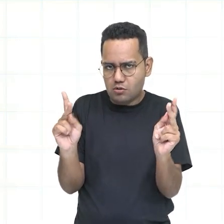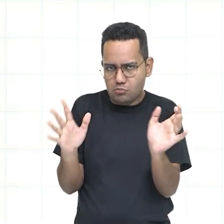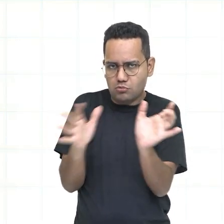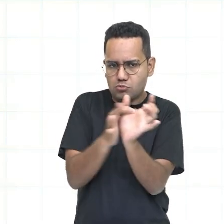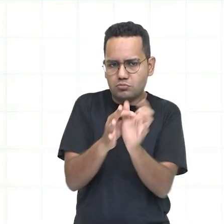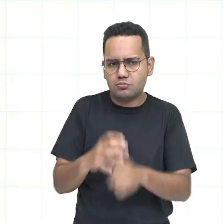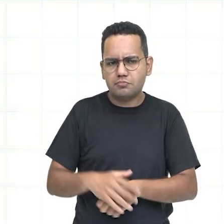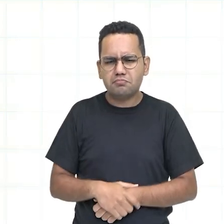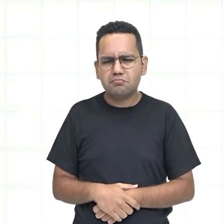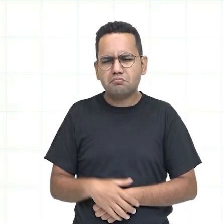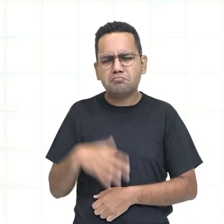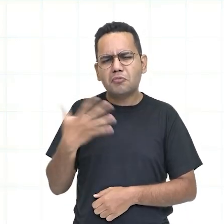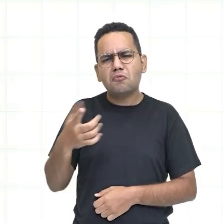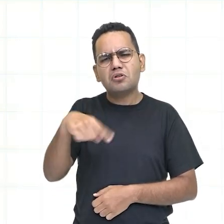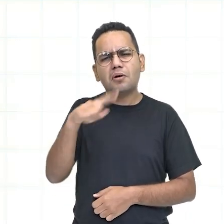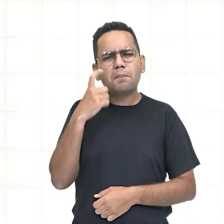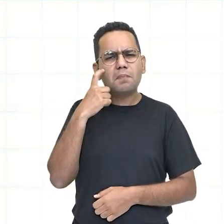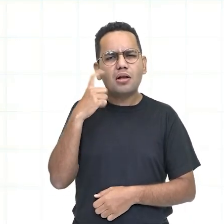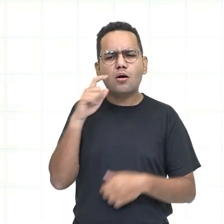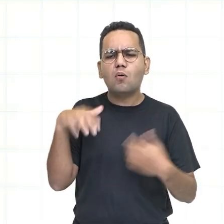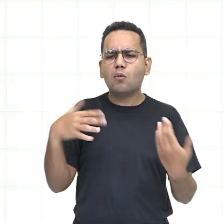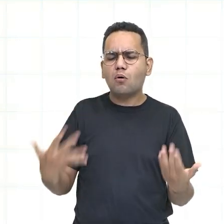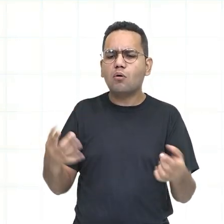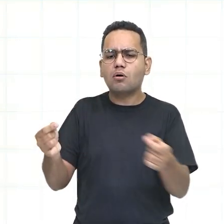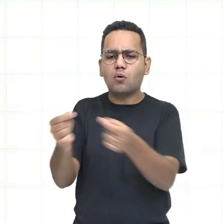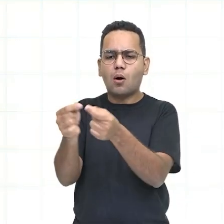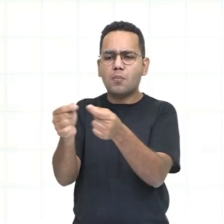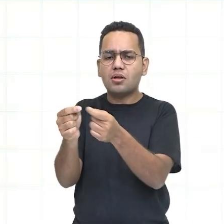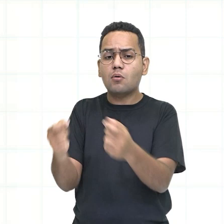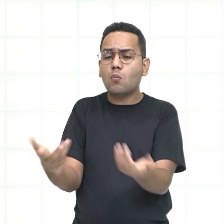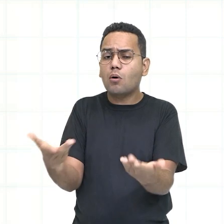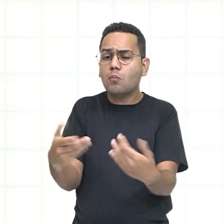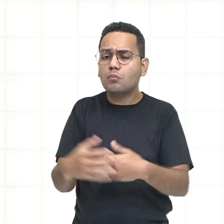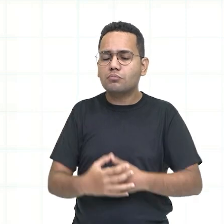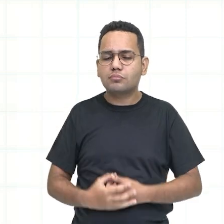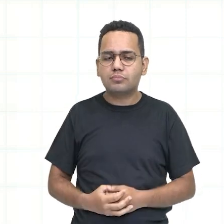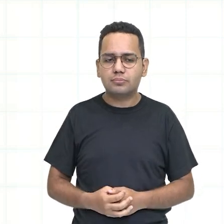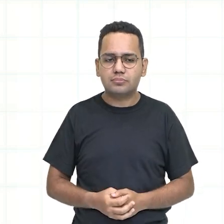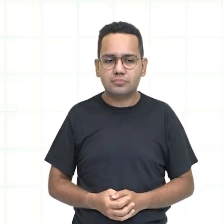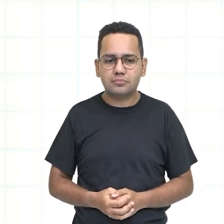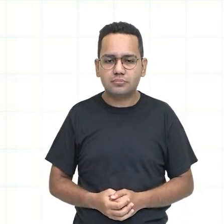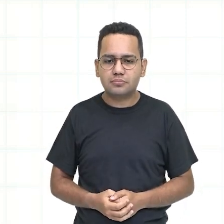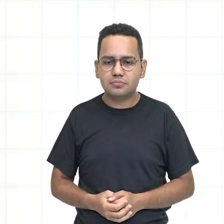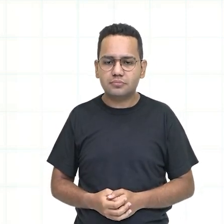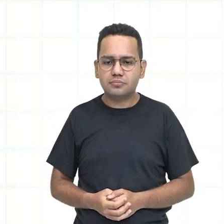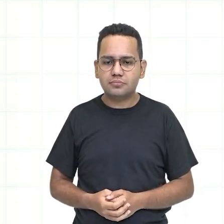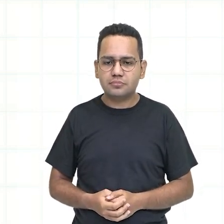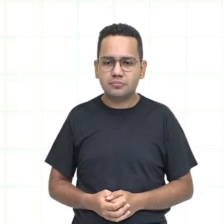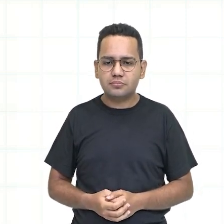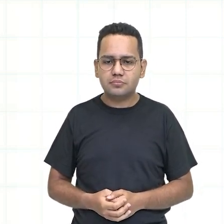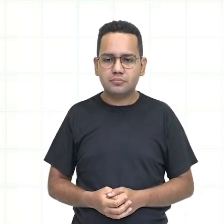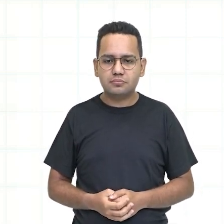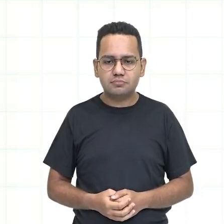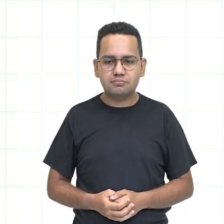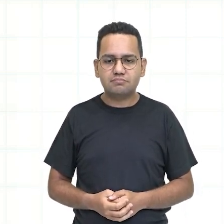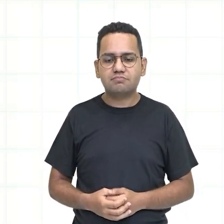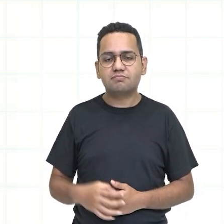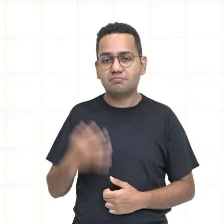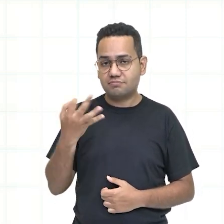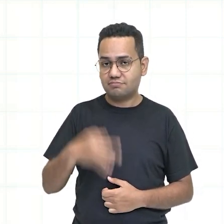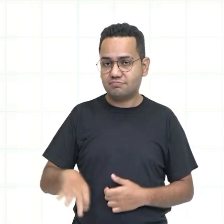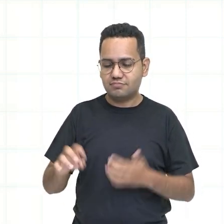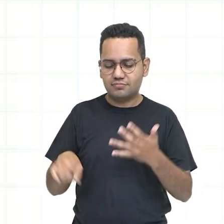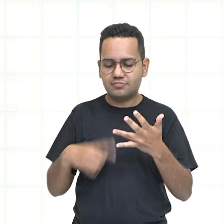verdade? Então, qual é a linking word que poderia caber aí? Nós já sabemos que linking words é a letra D, certo?